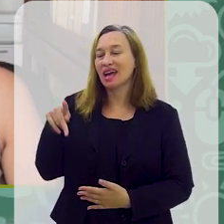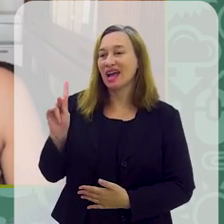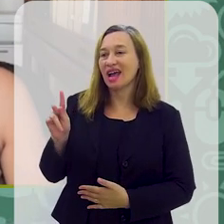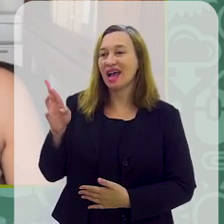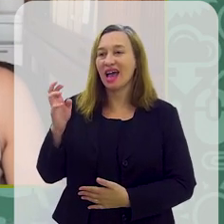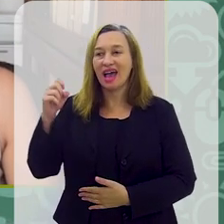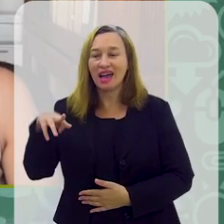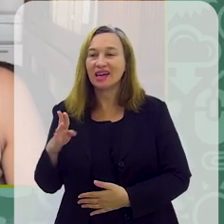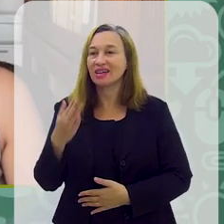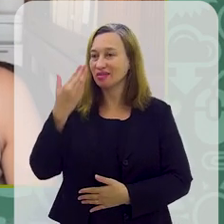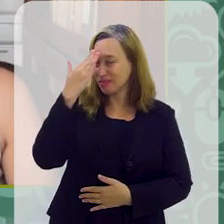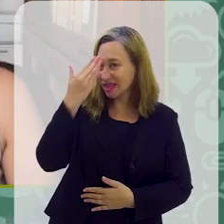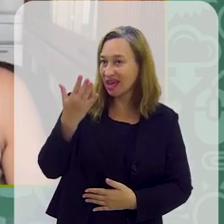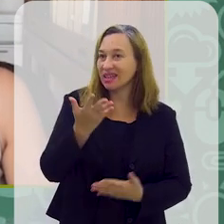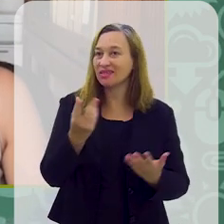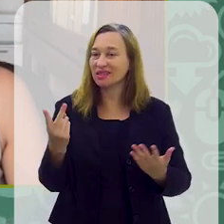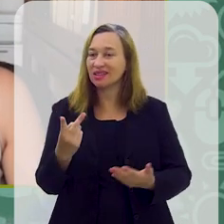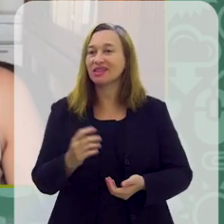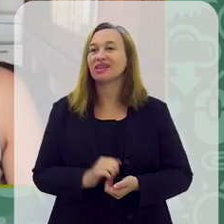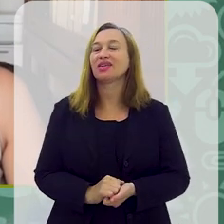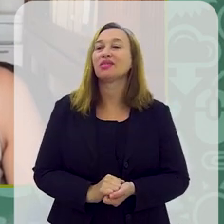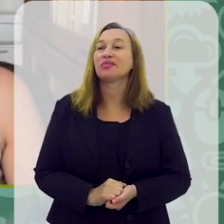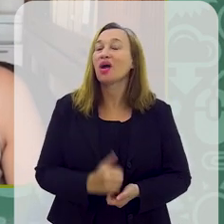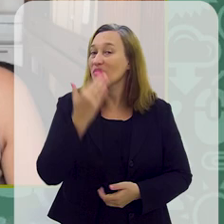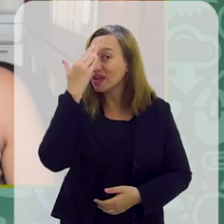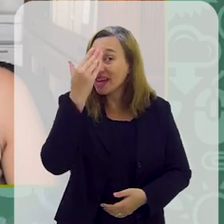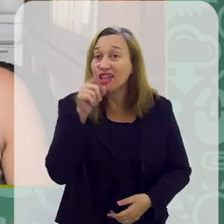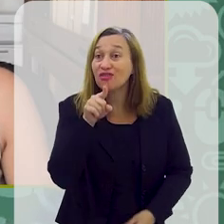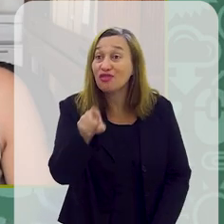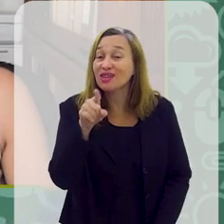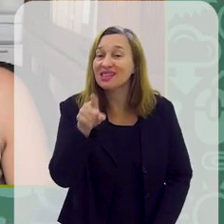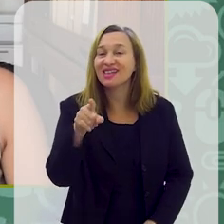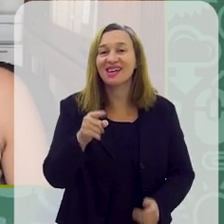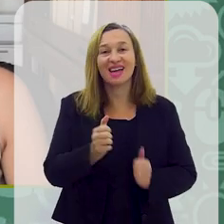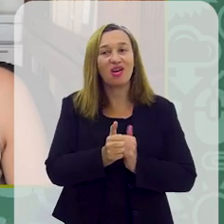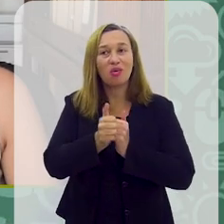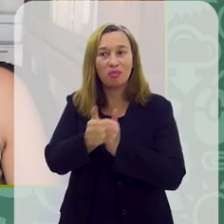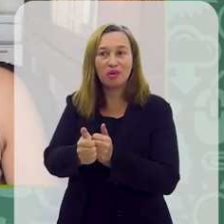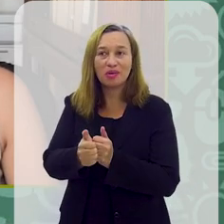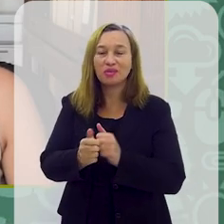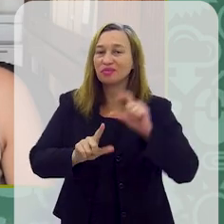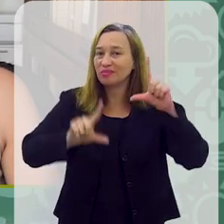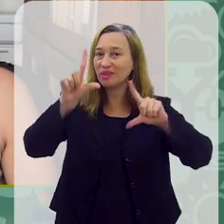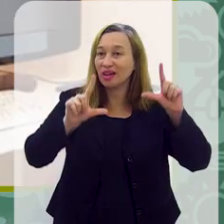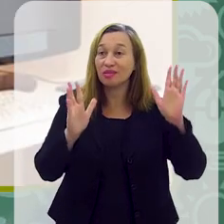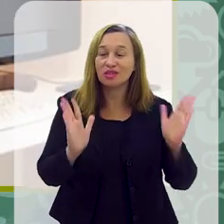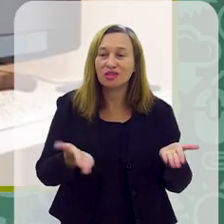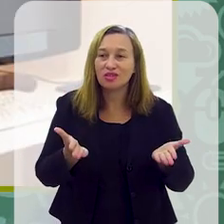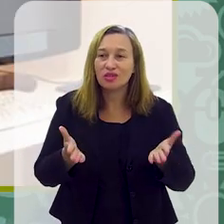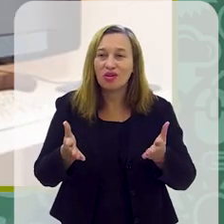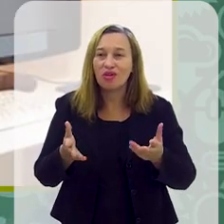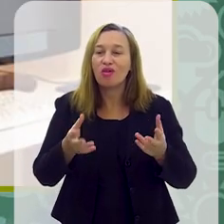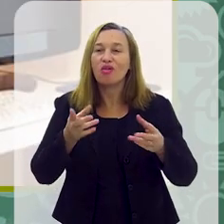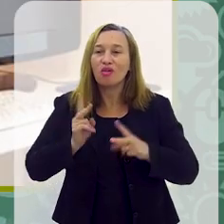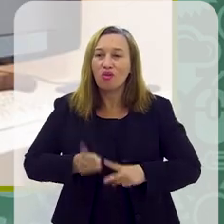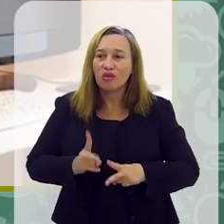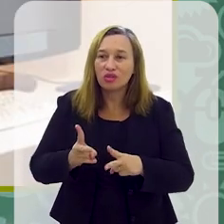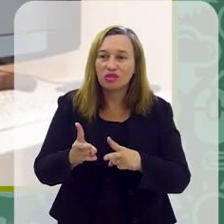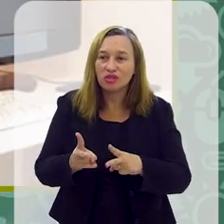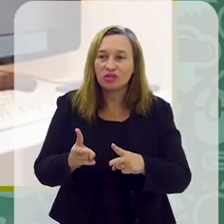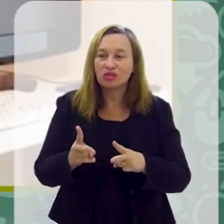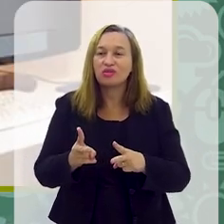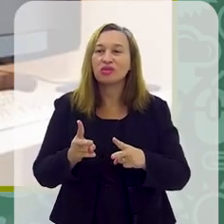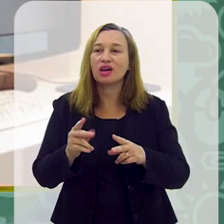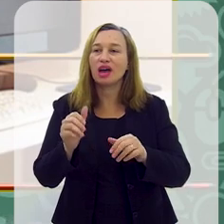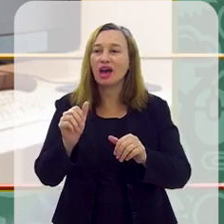Karen. Prazer, gente. Muito obrigada. E muito obrigada a você que acompanhou o programa de hoje.